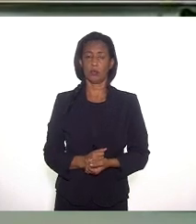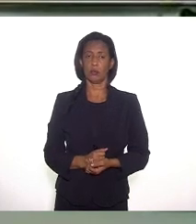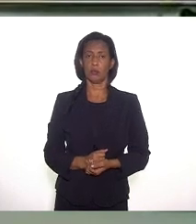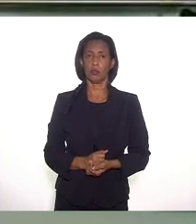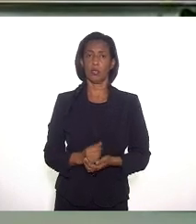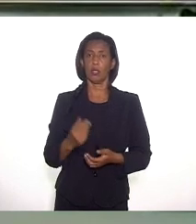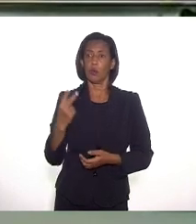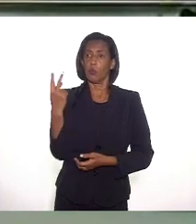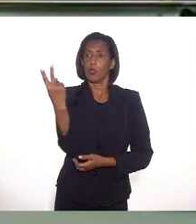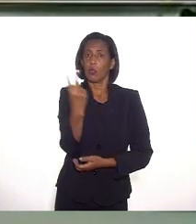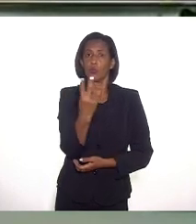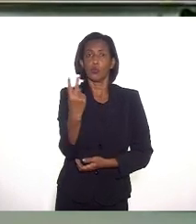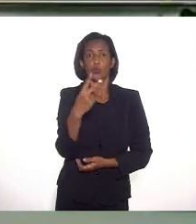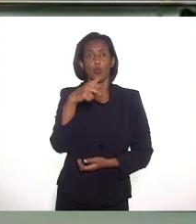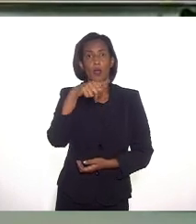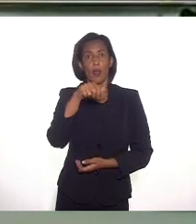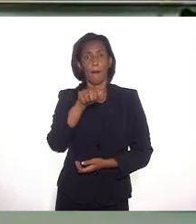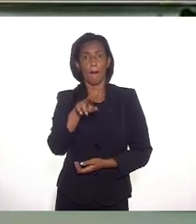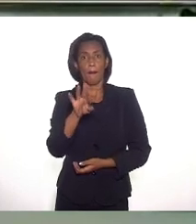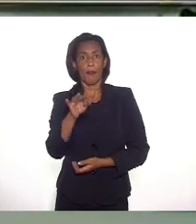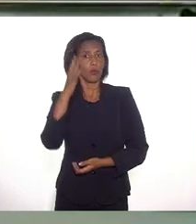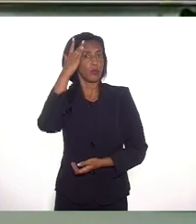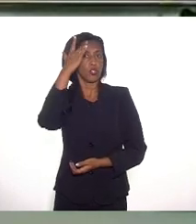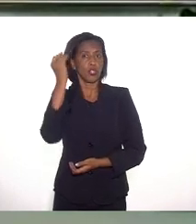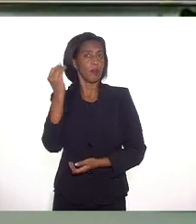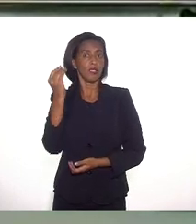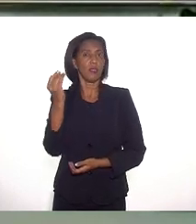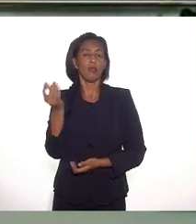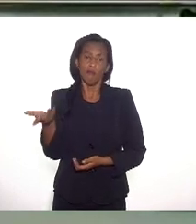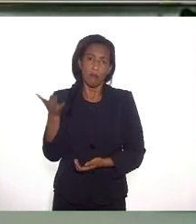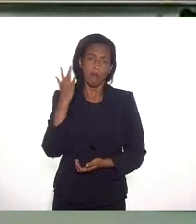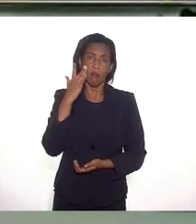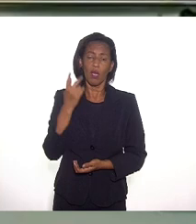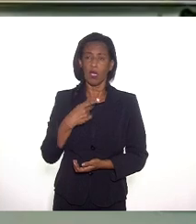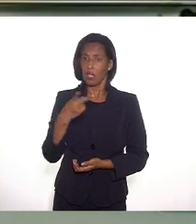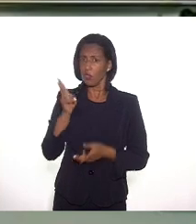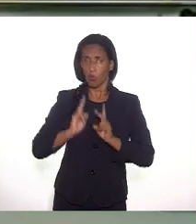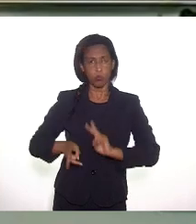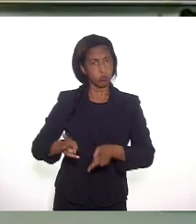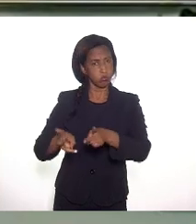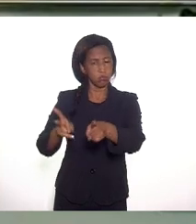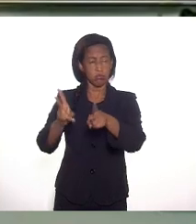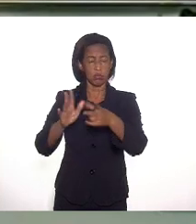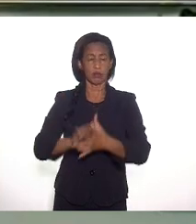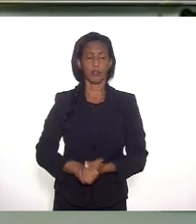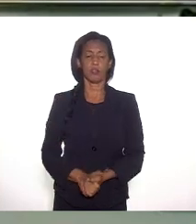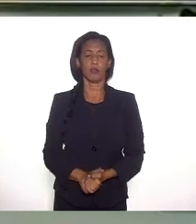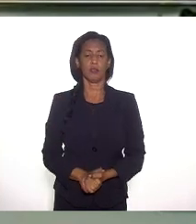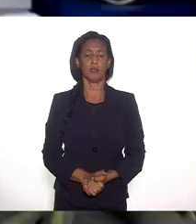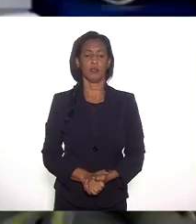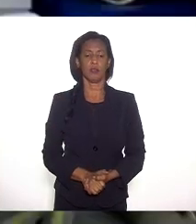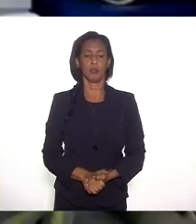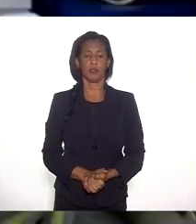colocar os dois na pauta amanhã, porque aí a gente anexa na pauta e eles caminham.